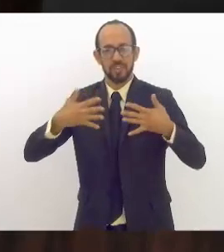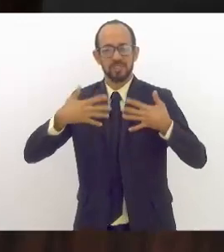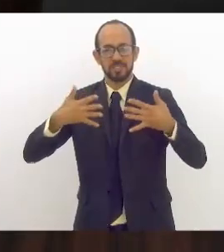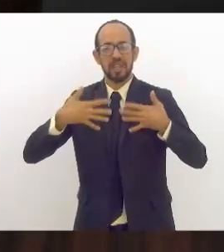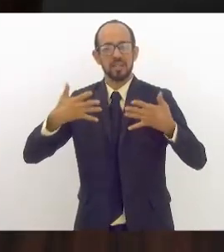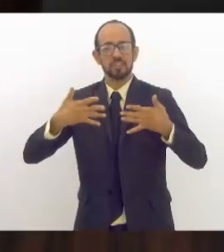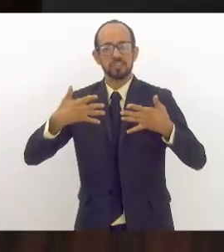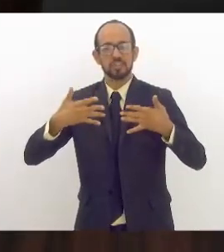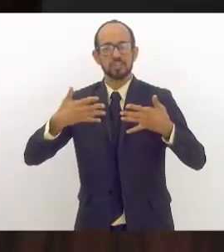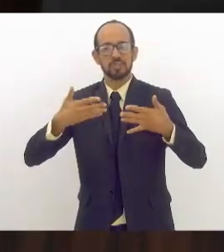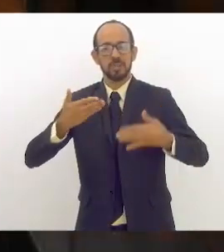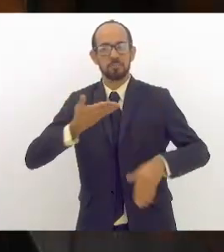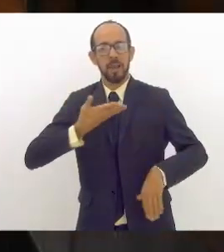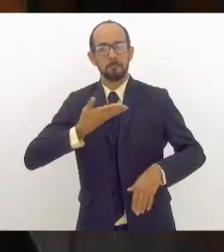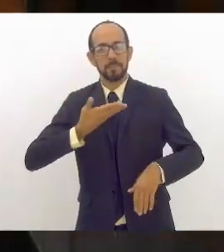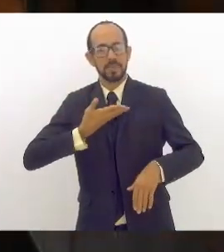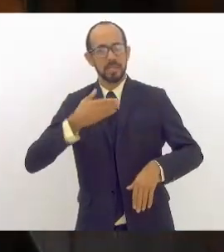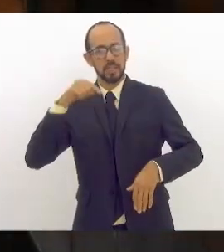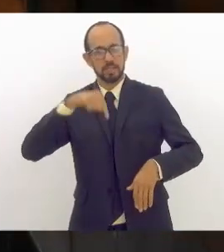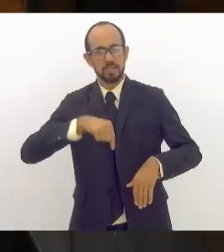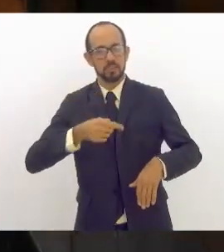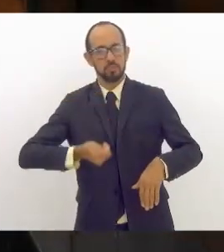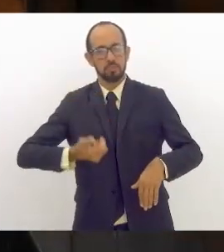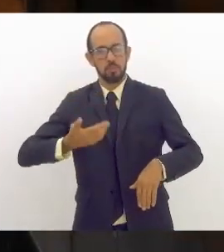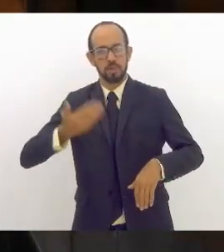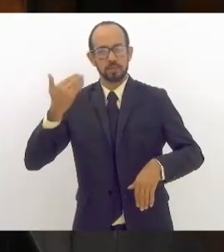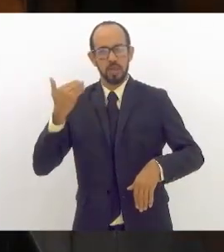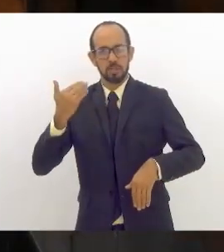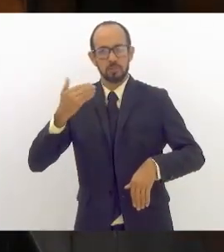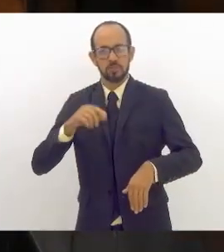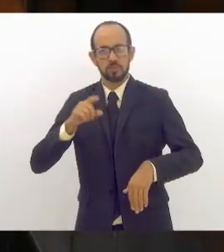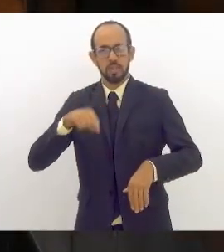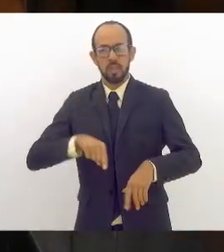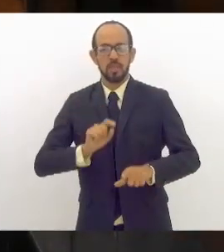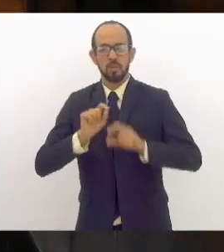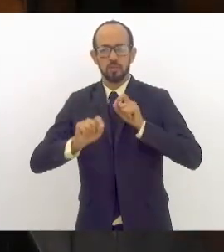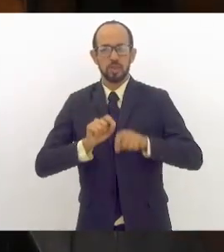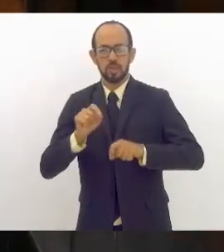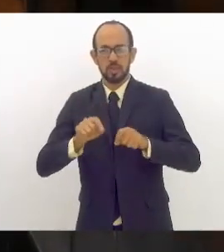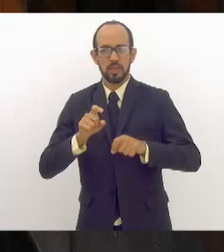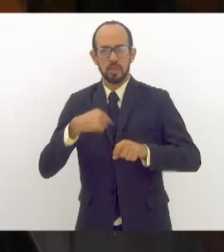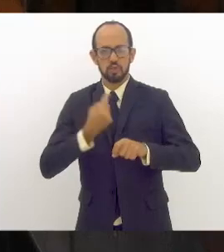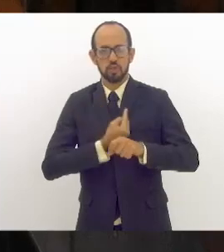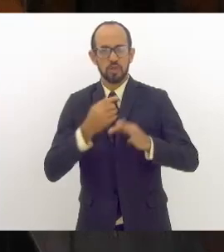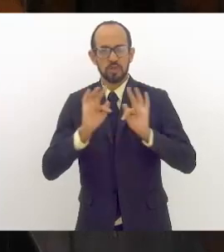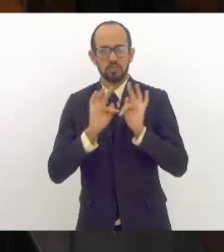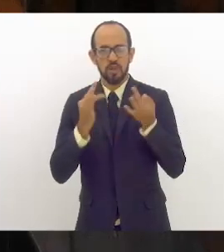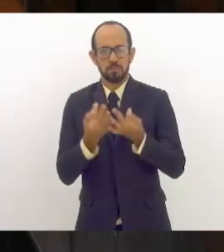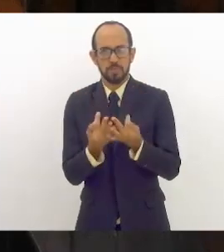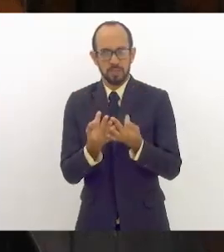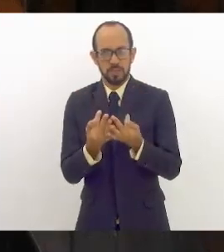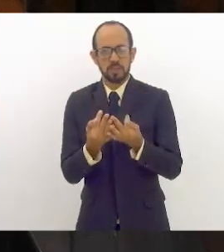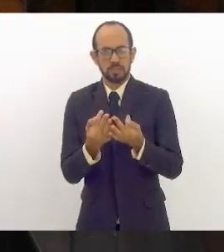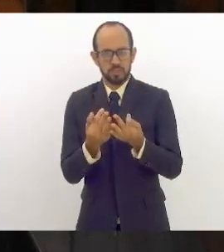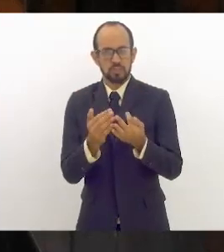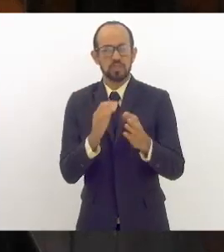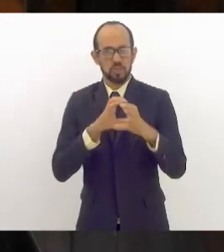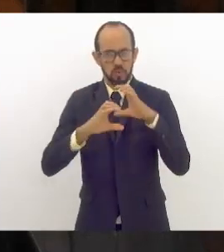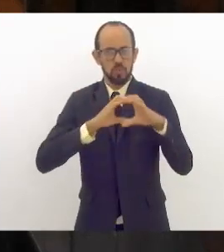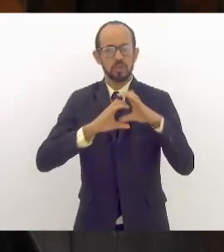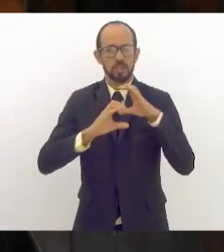colocar uma amiga aqui dentro uma amiga recente uma amiga que as nossas famílias começam a se falar